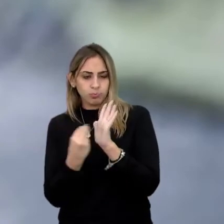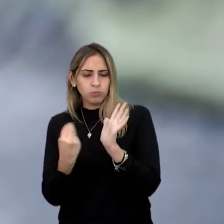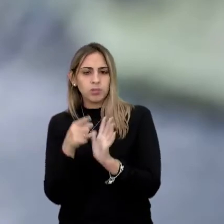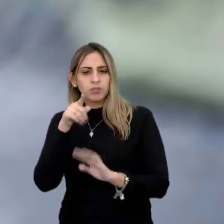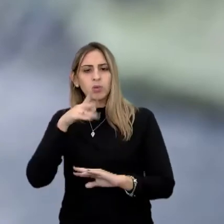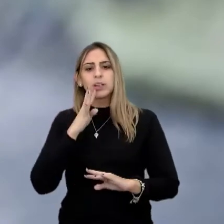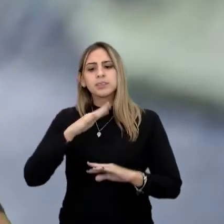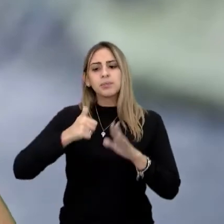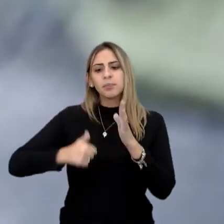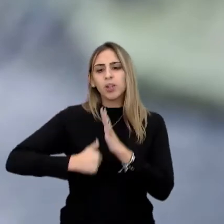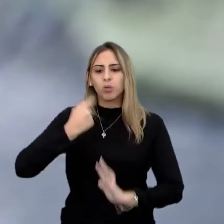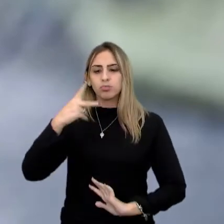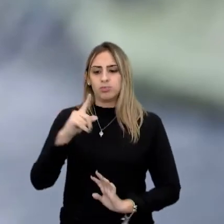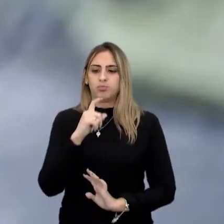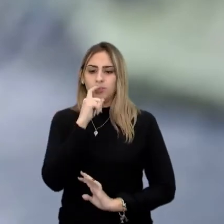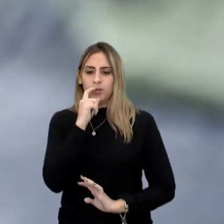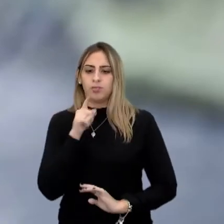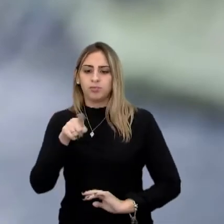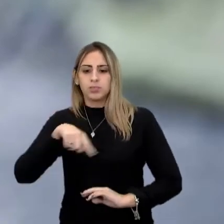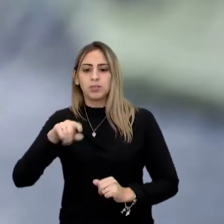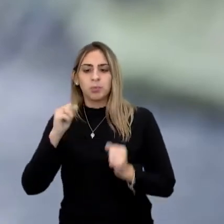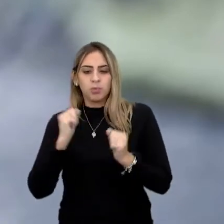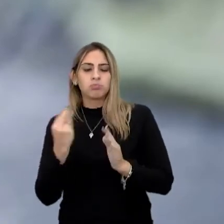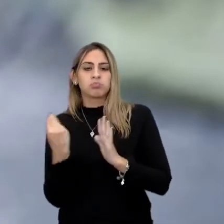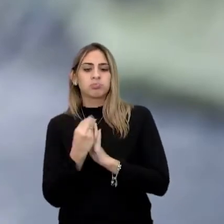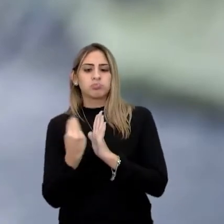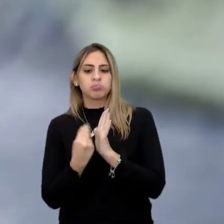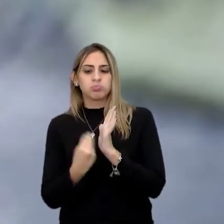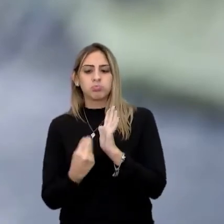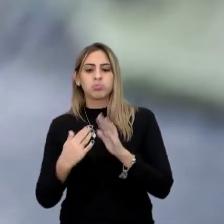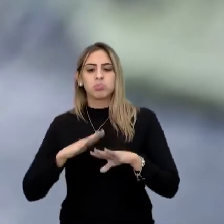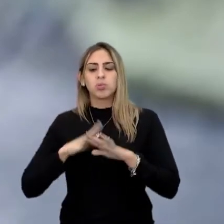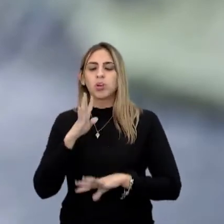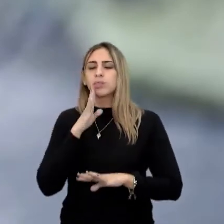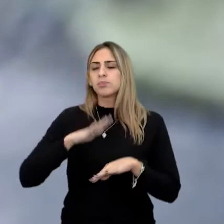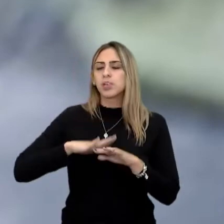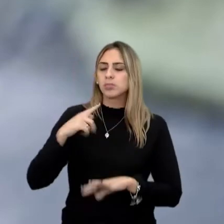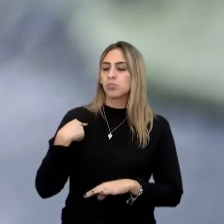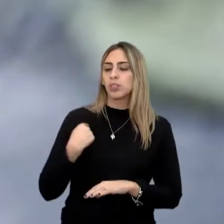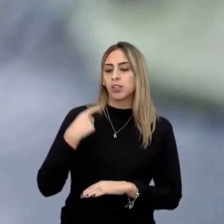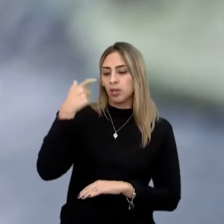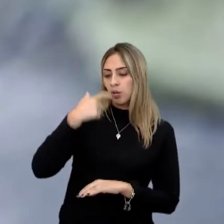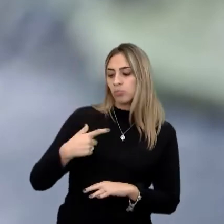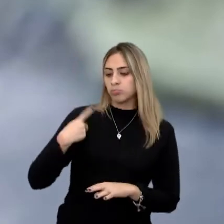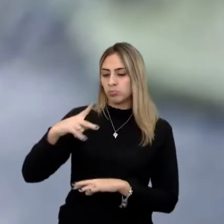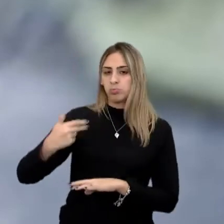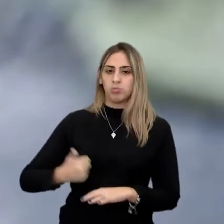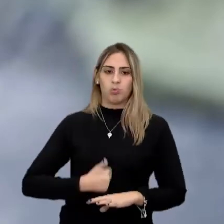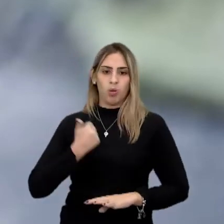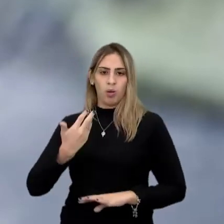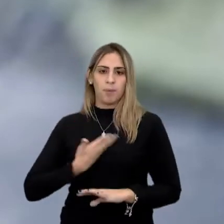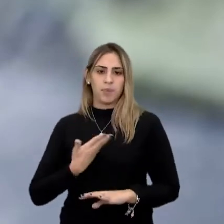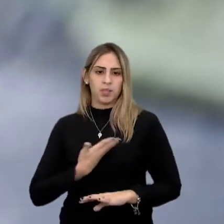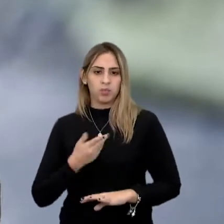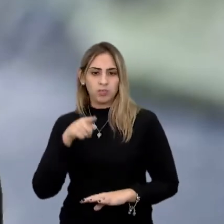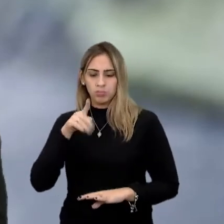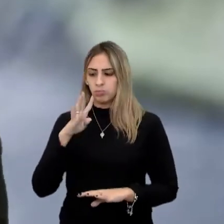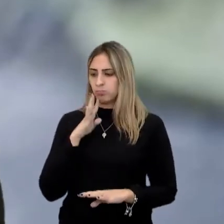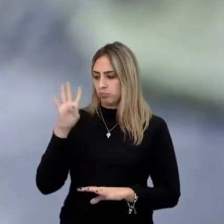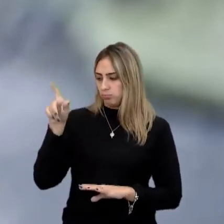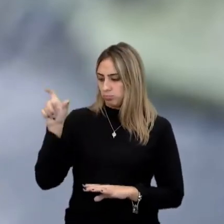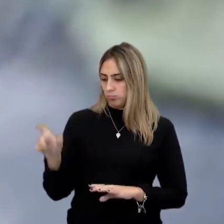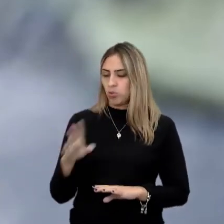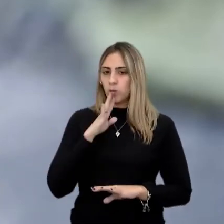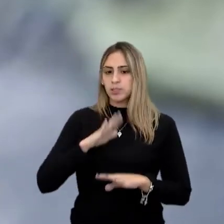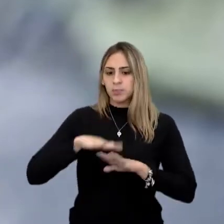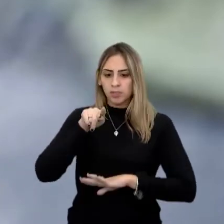que seus pais. Se você posta mais do que isso, conhece mais do que o seu melhor amigo. E chega um ponto onde ele conhece melhor você do que